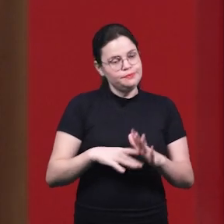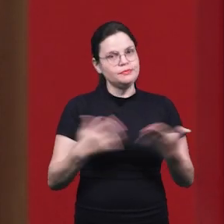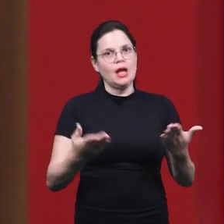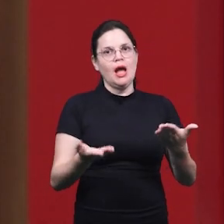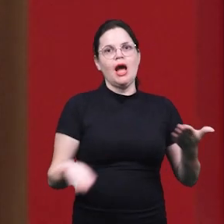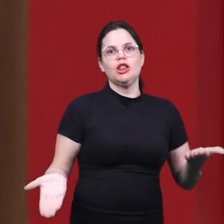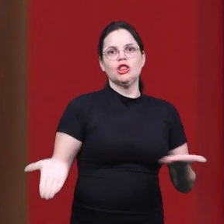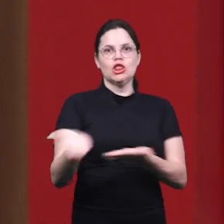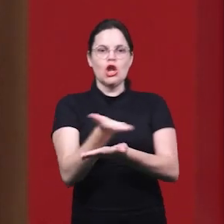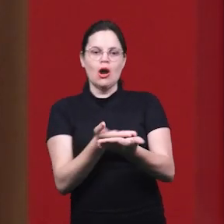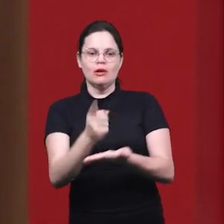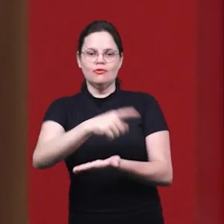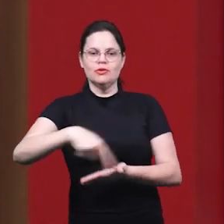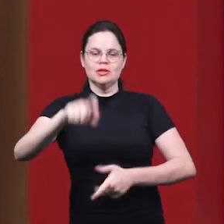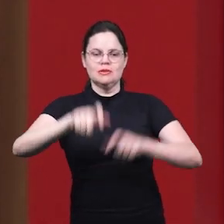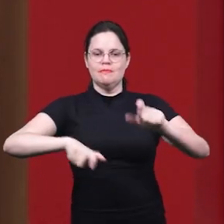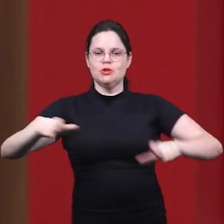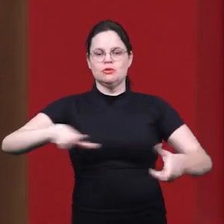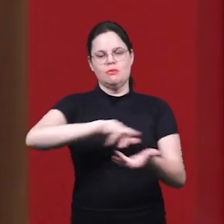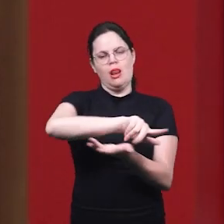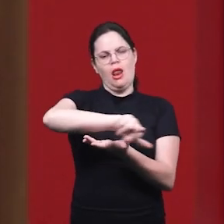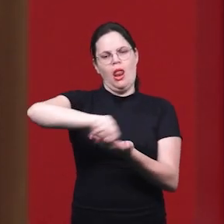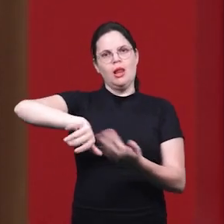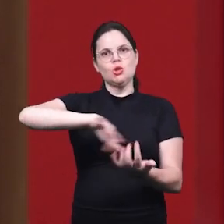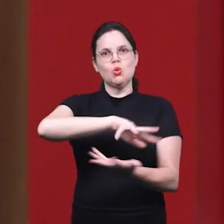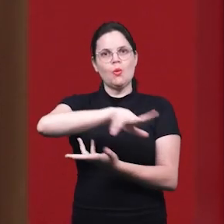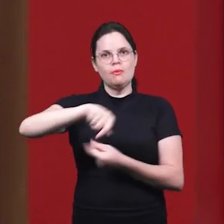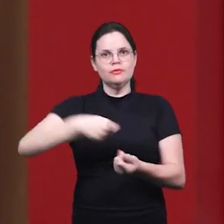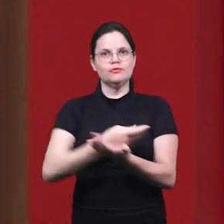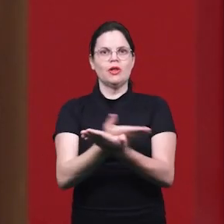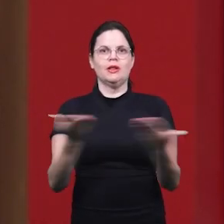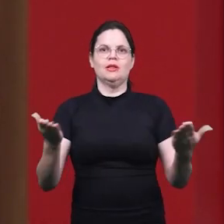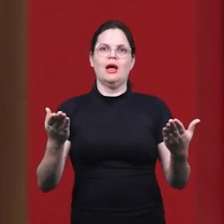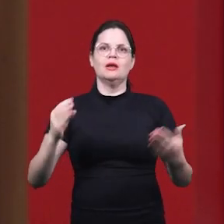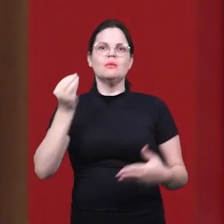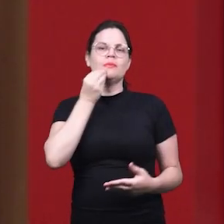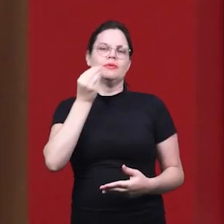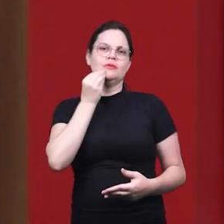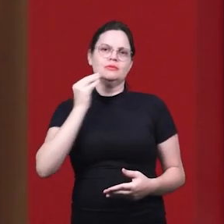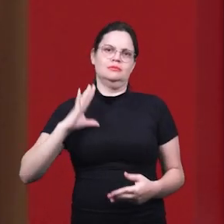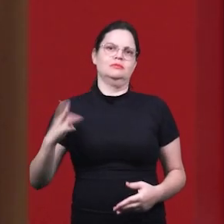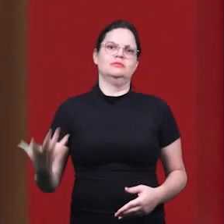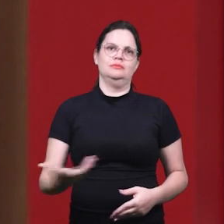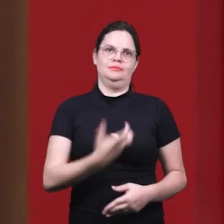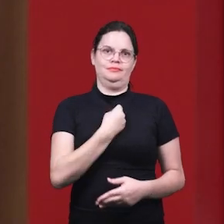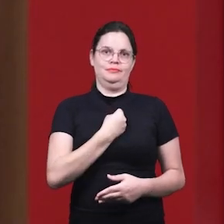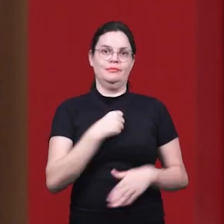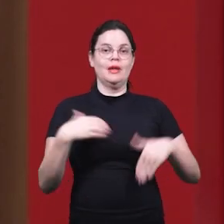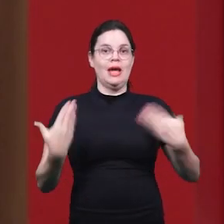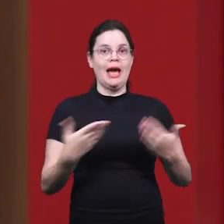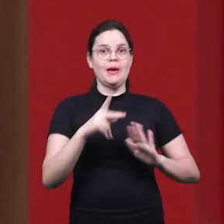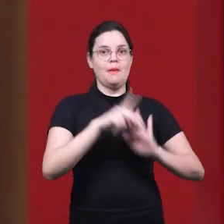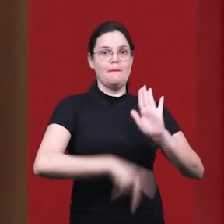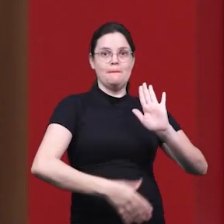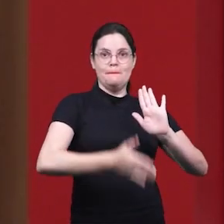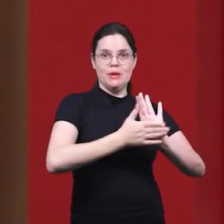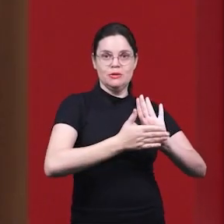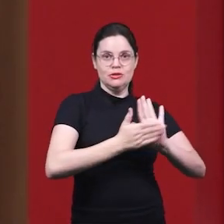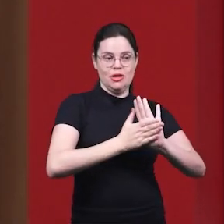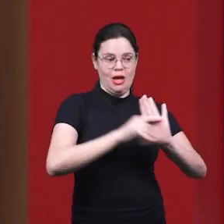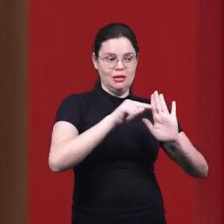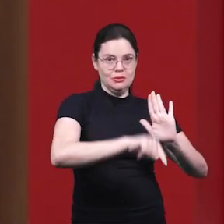existir, Israel, o plano profético de Deus para Israel, ficou suspenso,